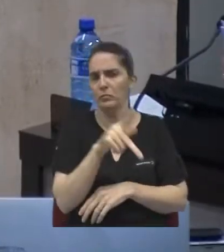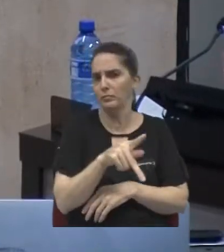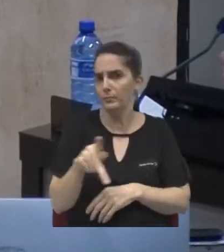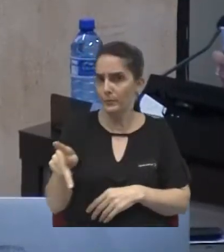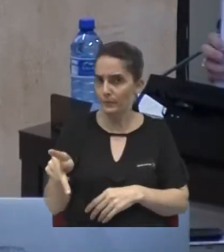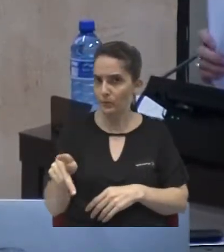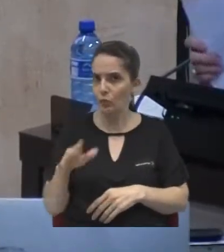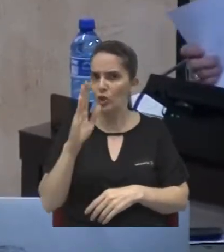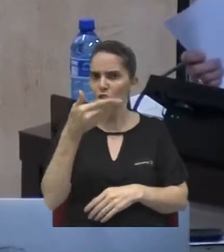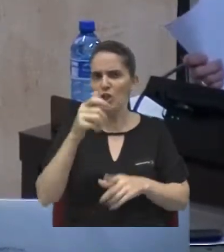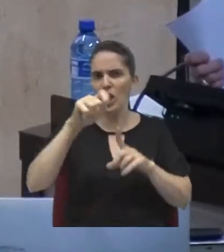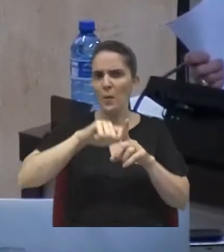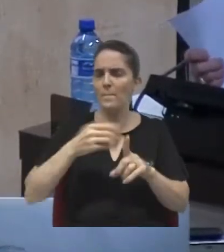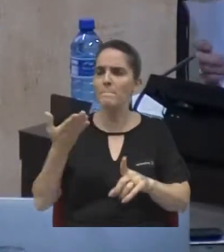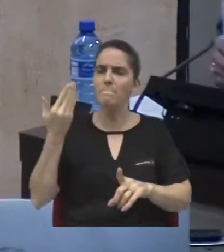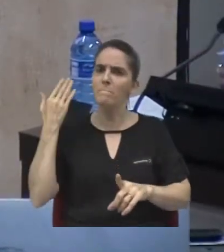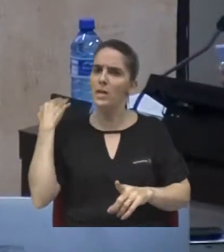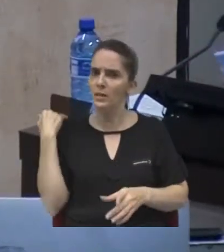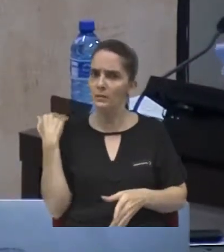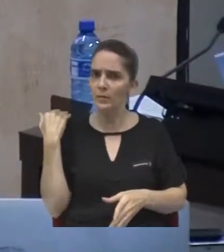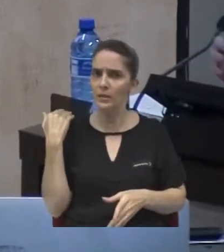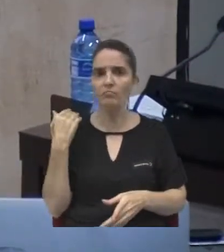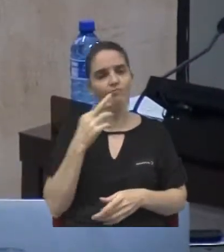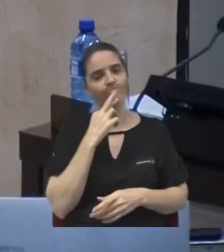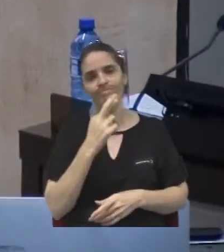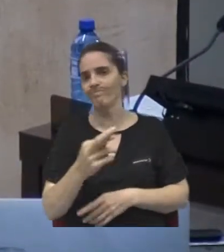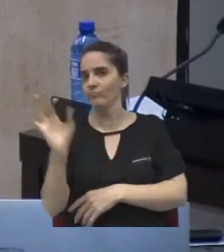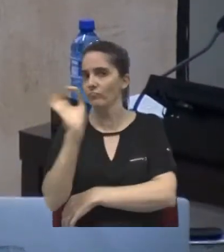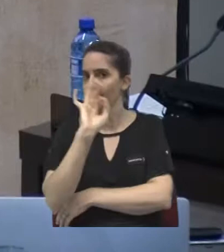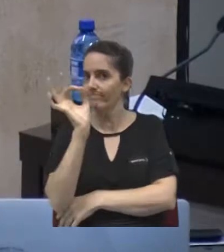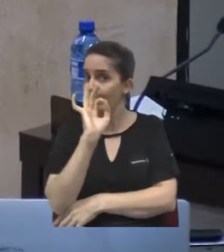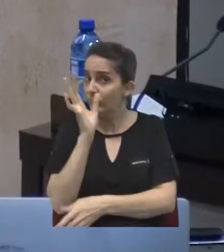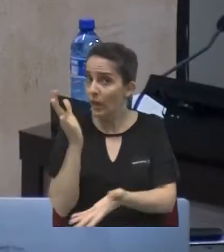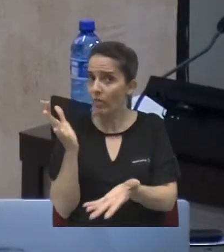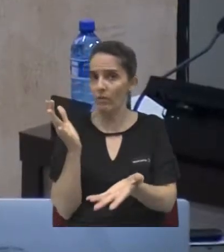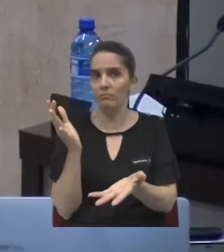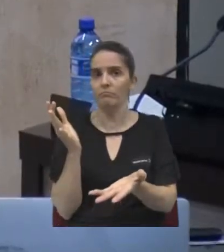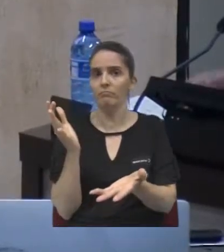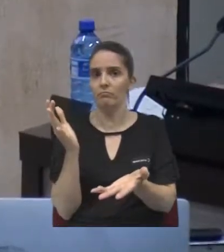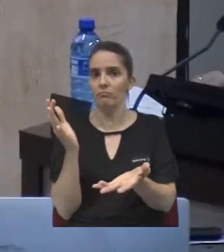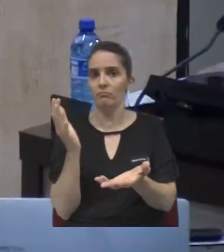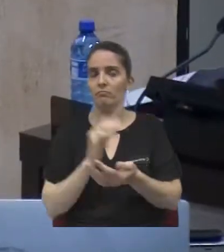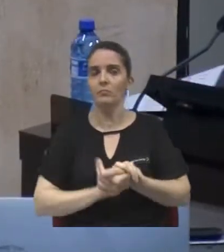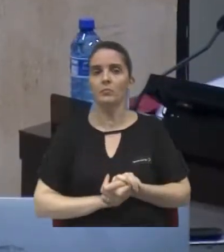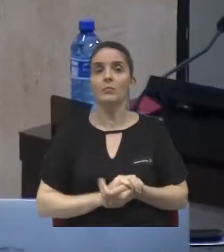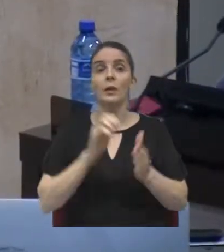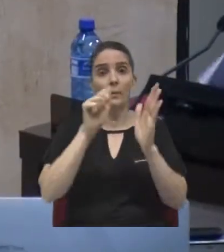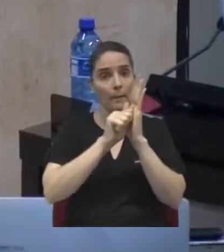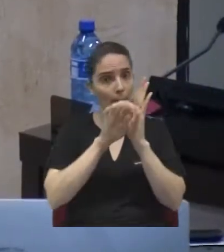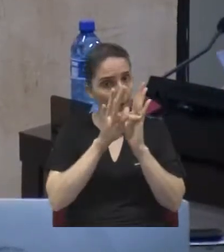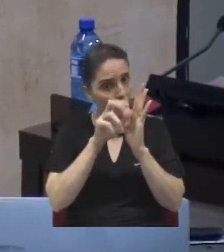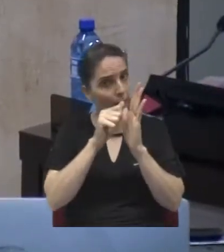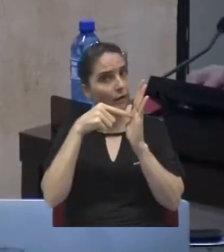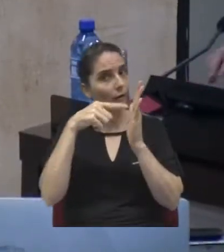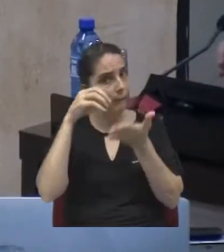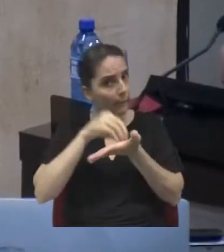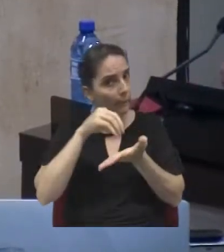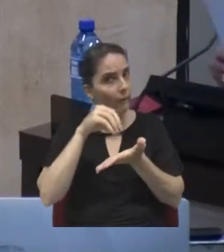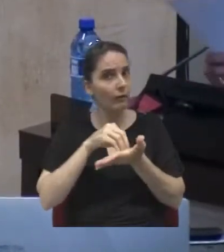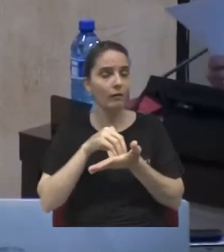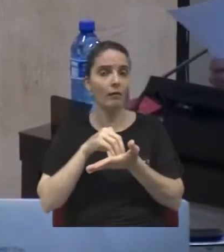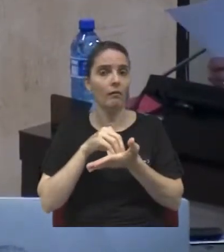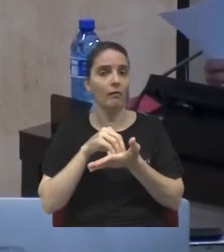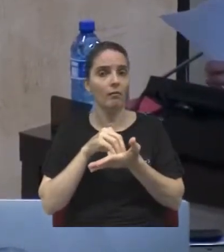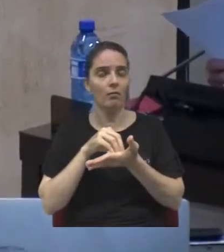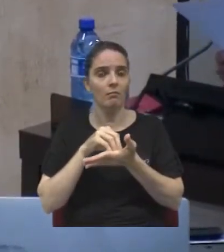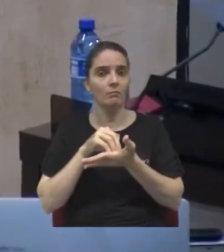de um mês e nós não temos resposta até o presente momento. Nós consignamos isso em ata e um assunto está atrelado